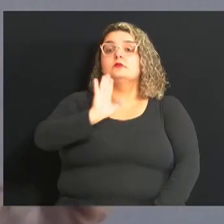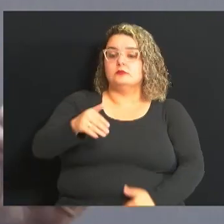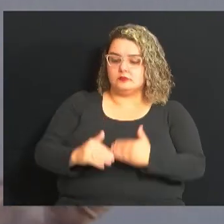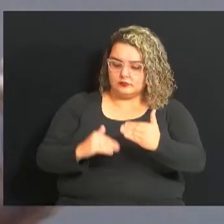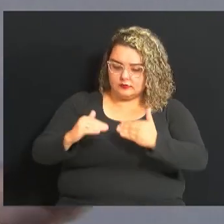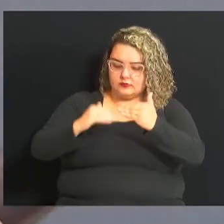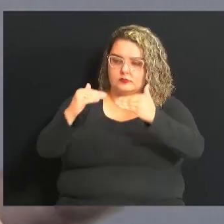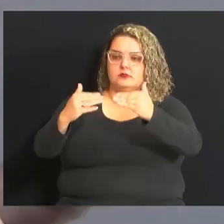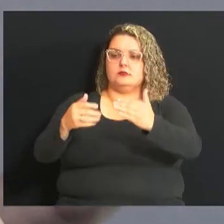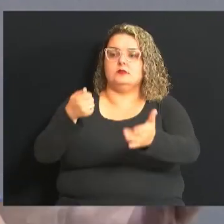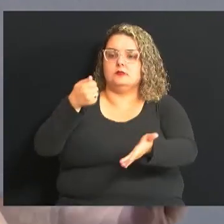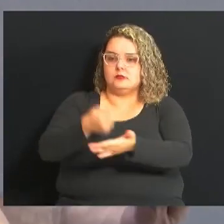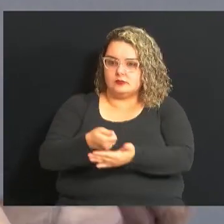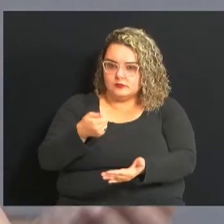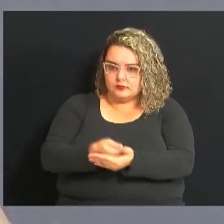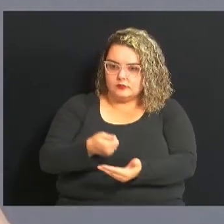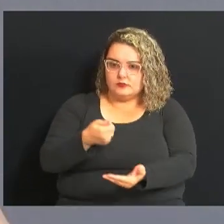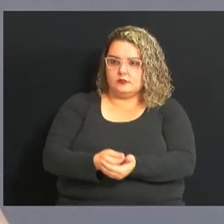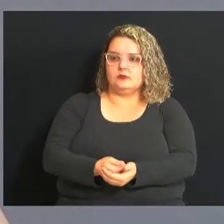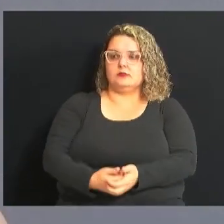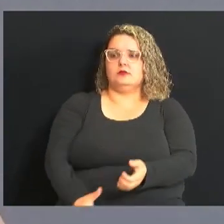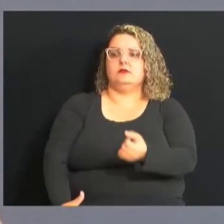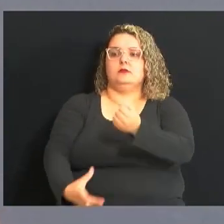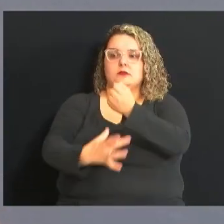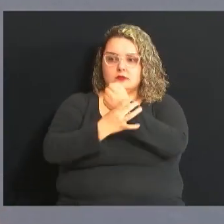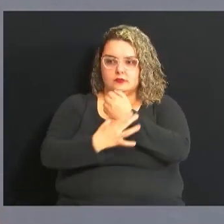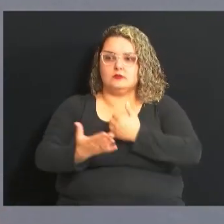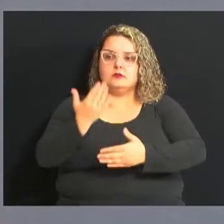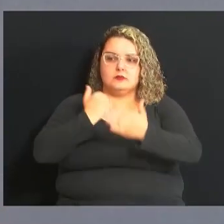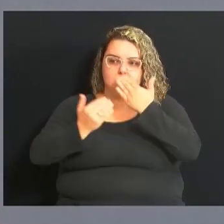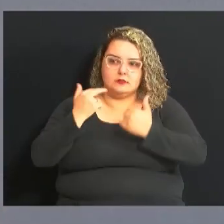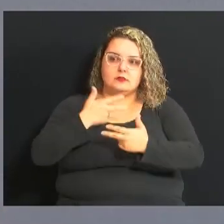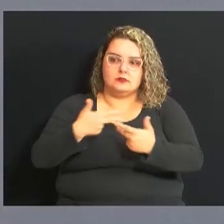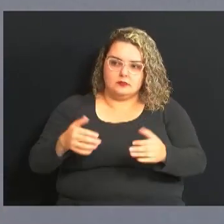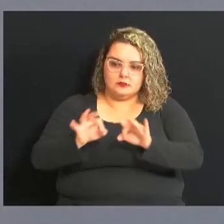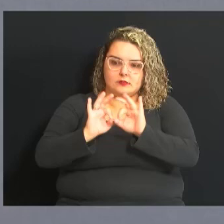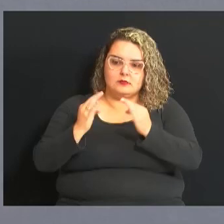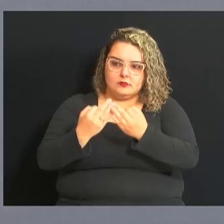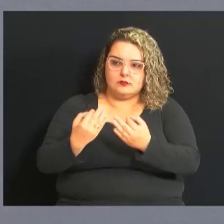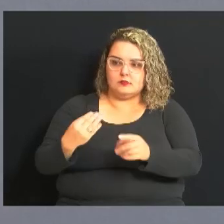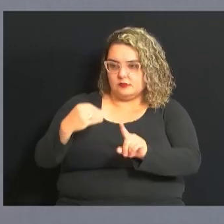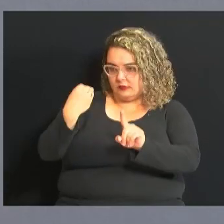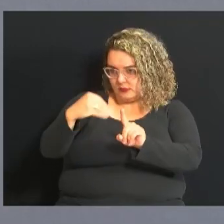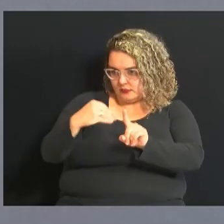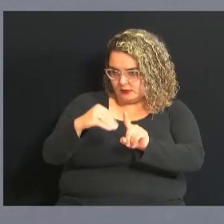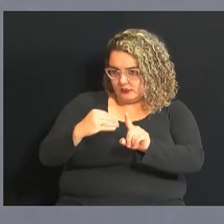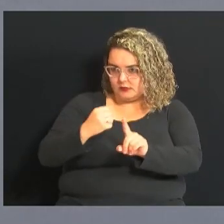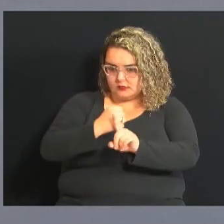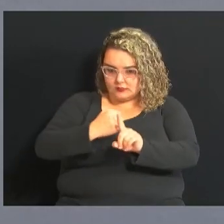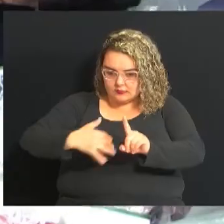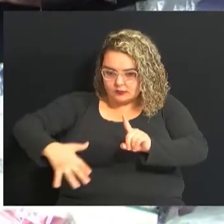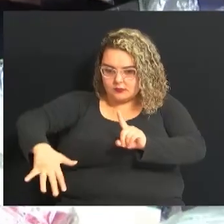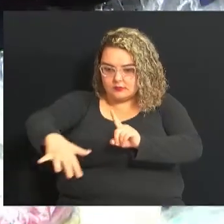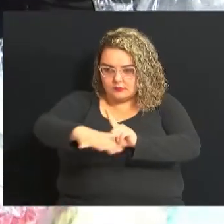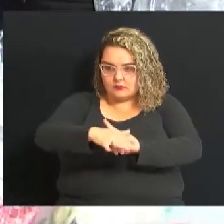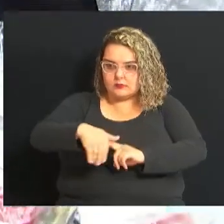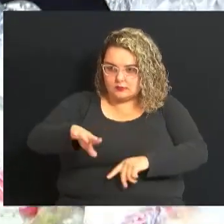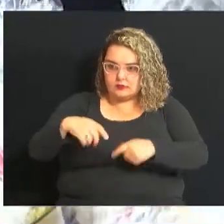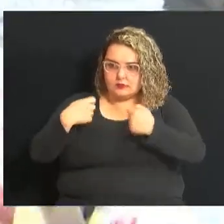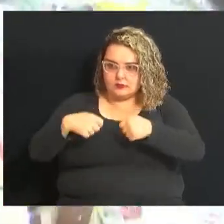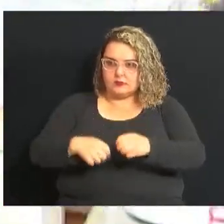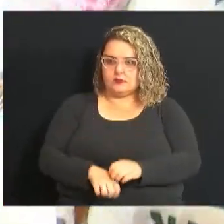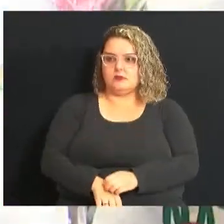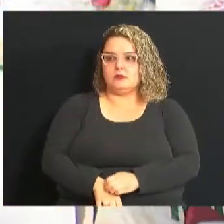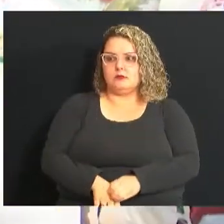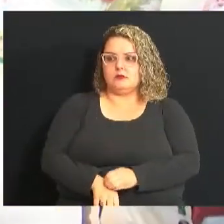para garantir a segurança alimentar para as famílias em vulnerabilidade social, aquelas que mais precisam. Na